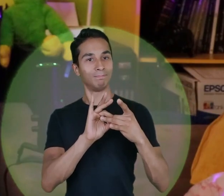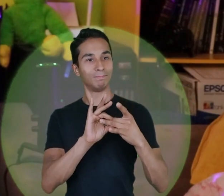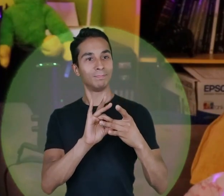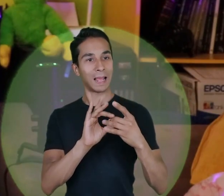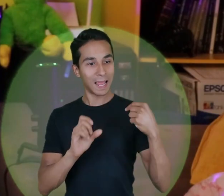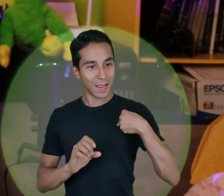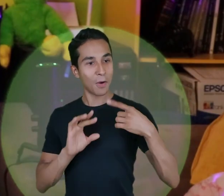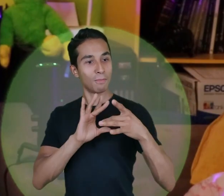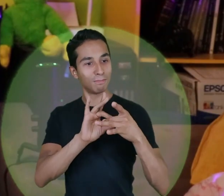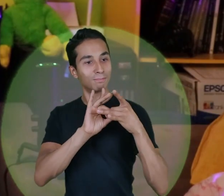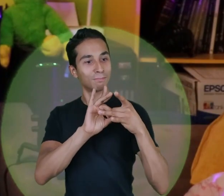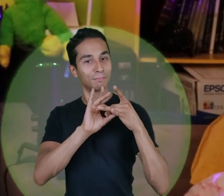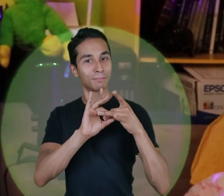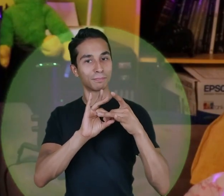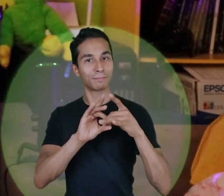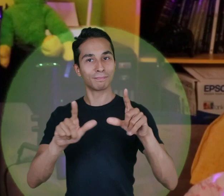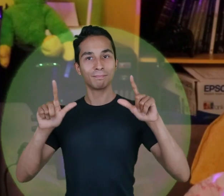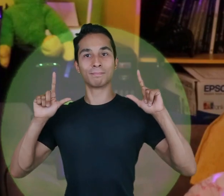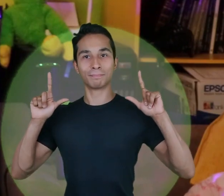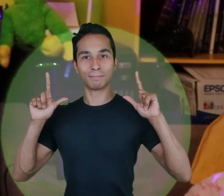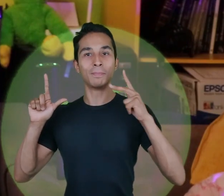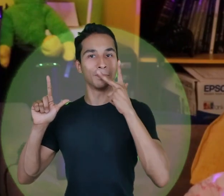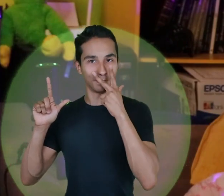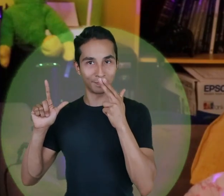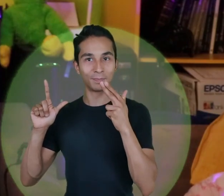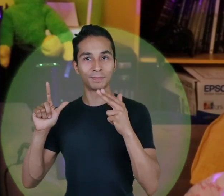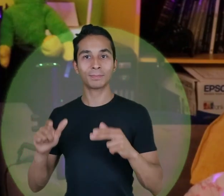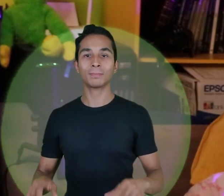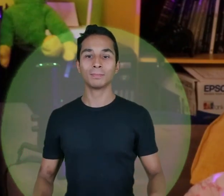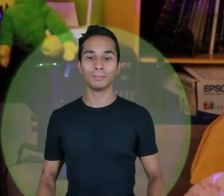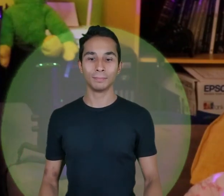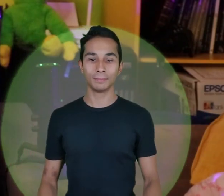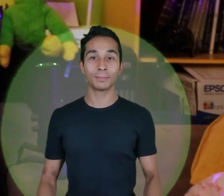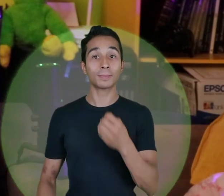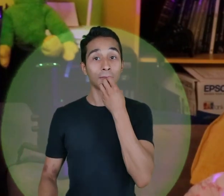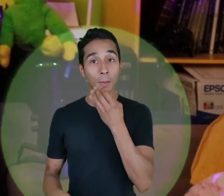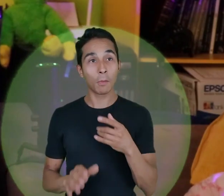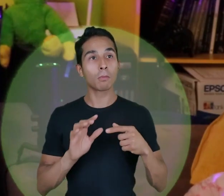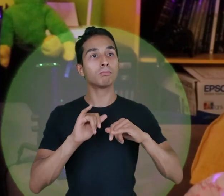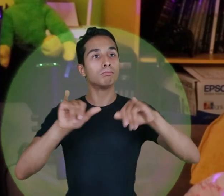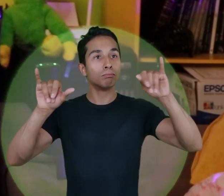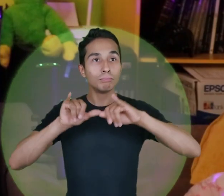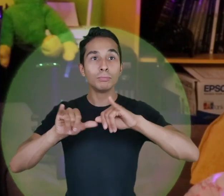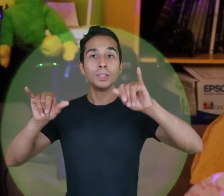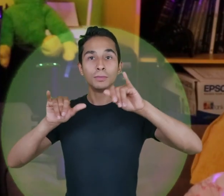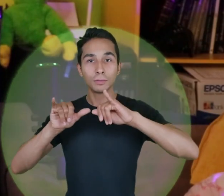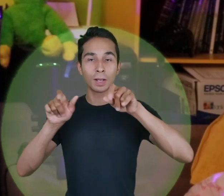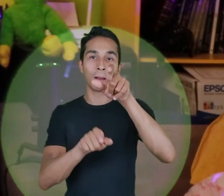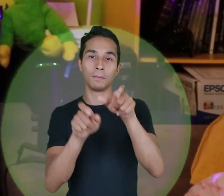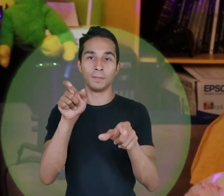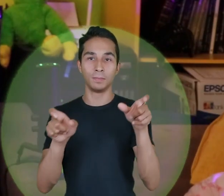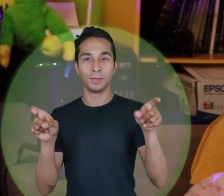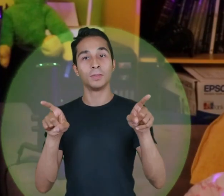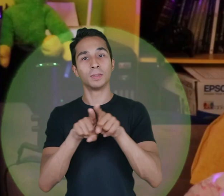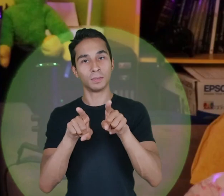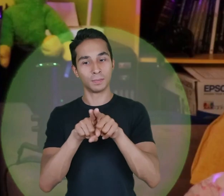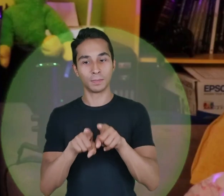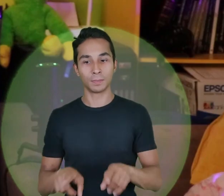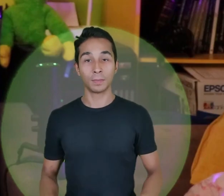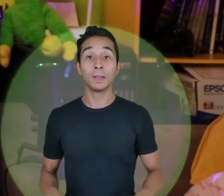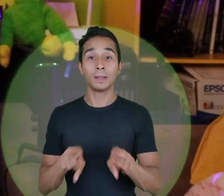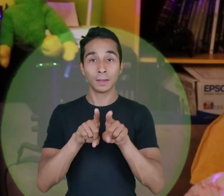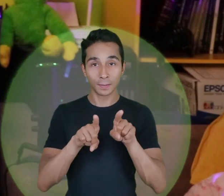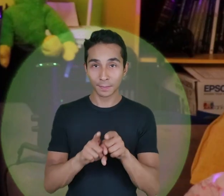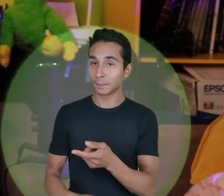fala, olha... Esse sou eu aqui, esse aqui tá, minha carinha tá aqui, né, e as pessoas, até pra poder se comunicar com as pessoas, elas saberem que você faz aquilo,